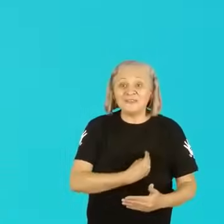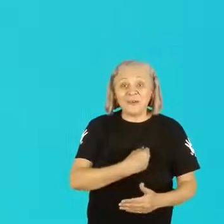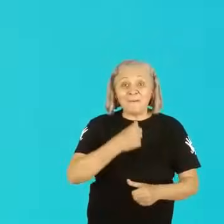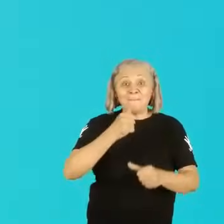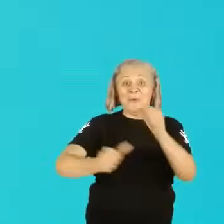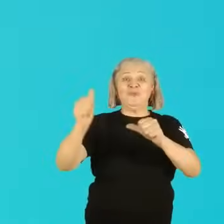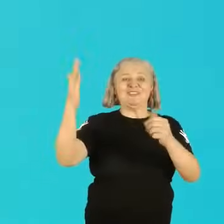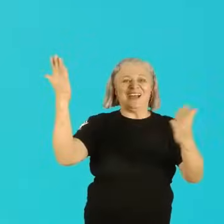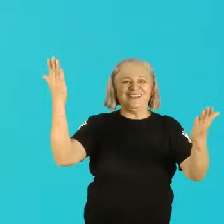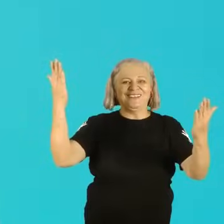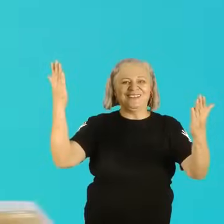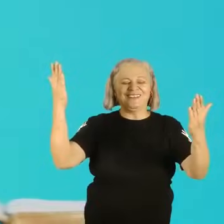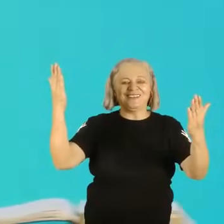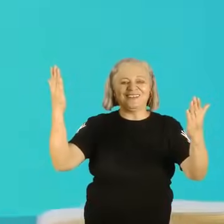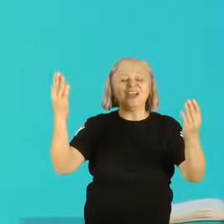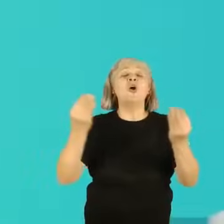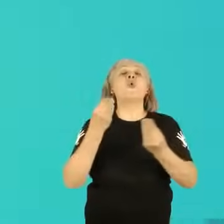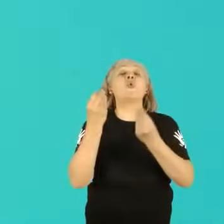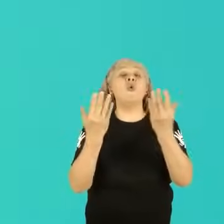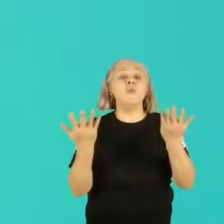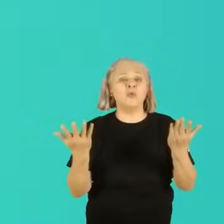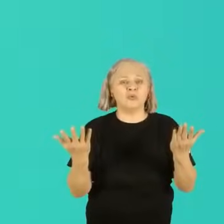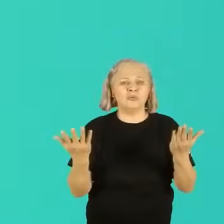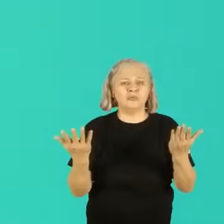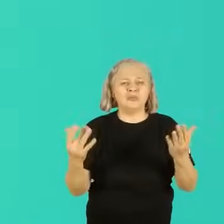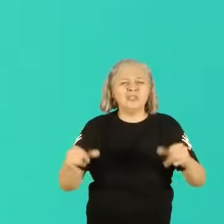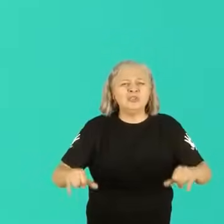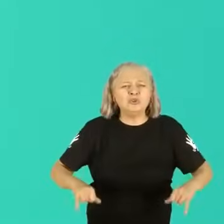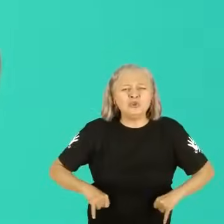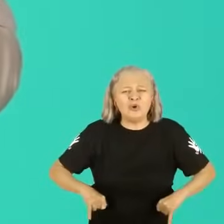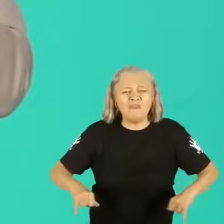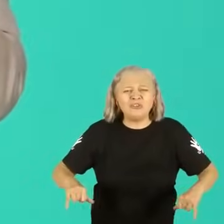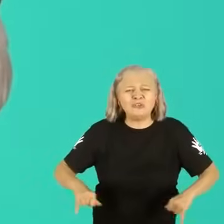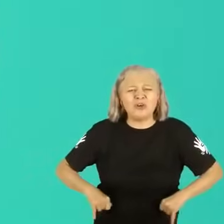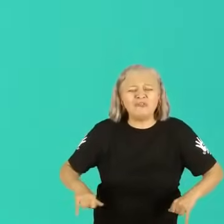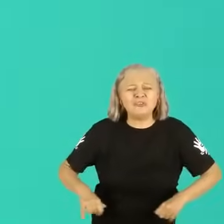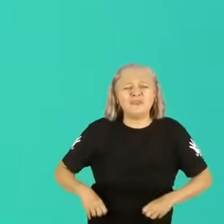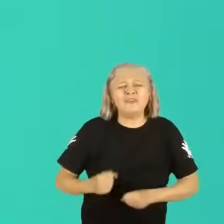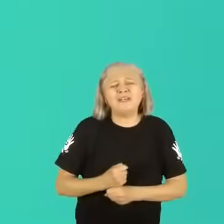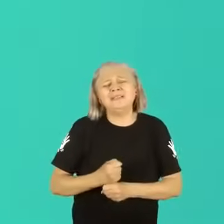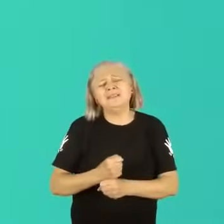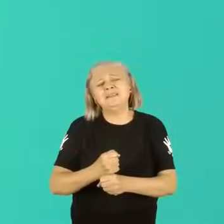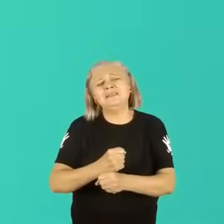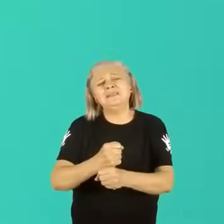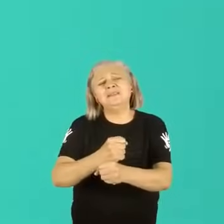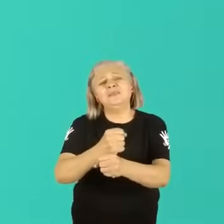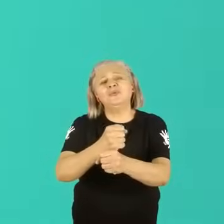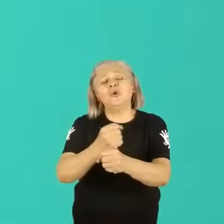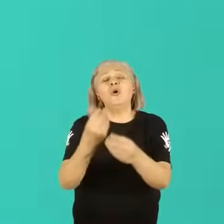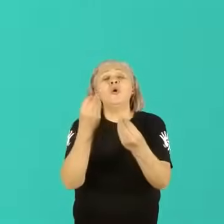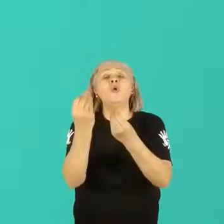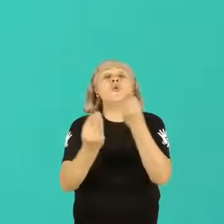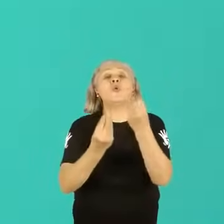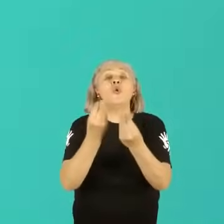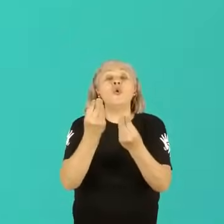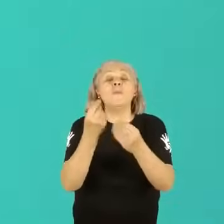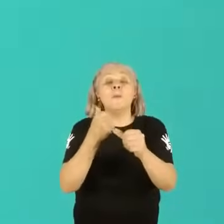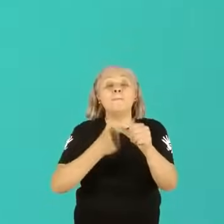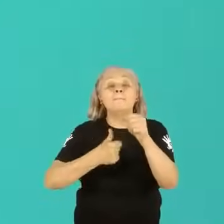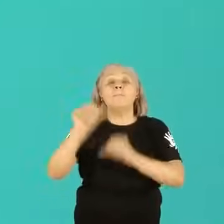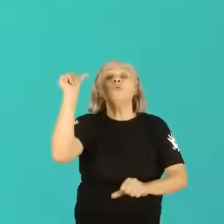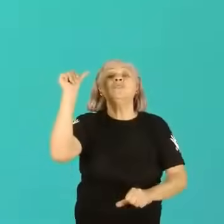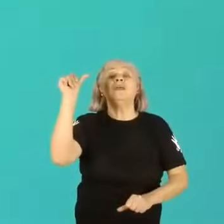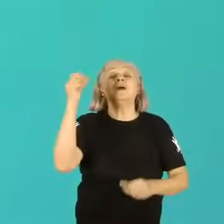Como é que a vida de alguém que sofre já há tanto tempo pode sofrer? E por mais que